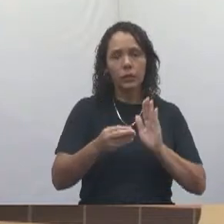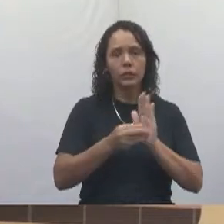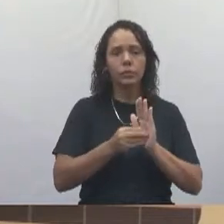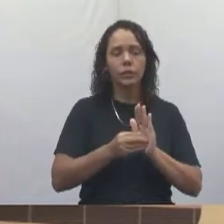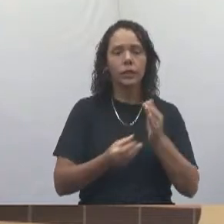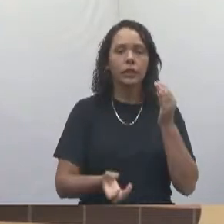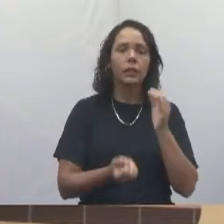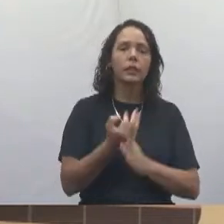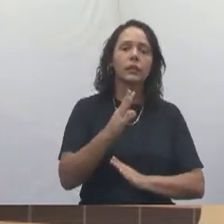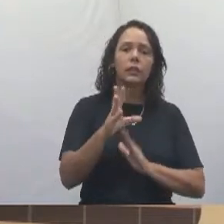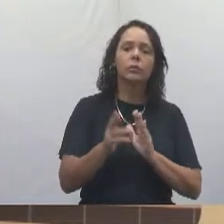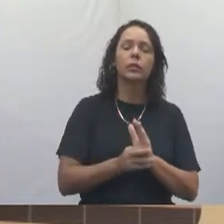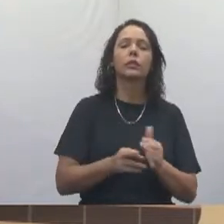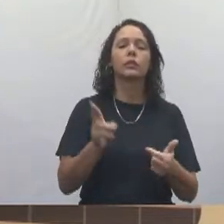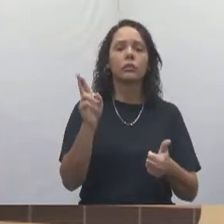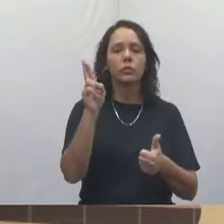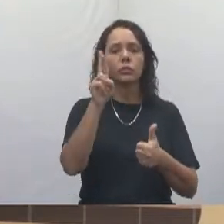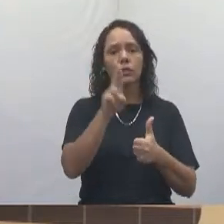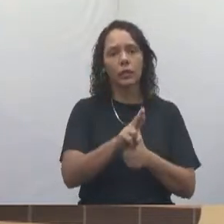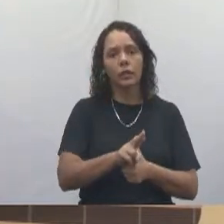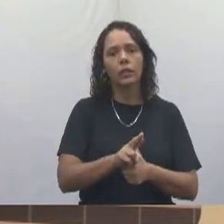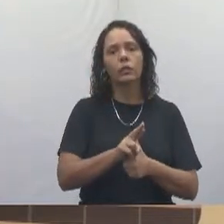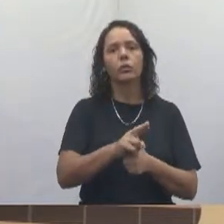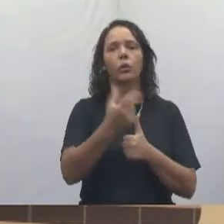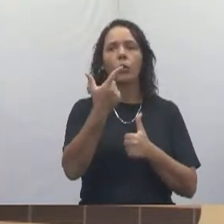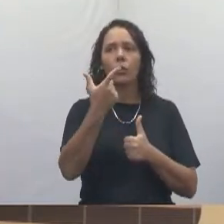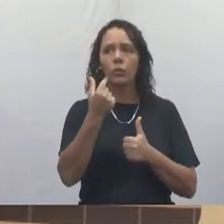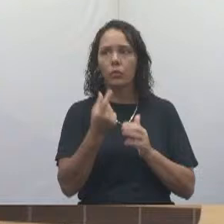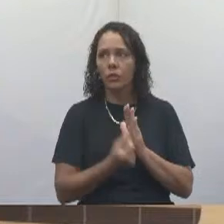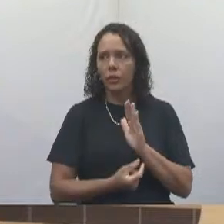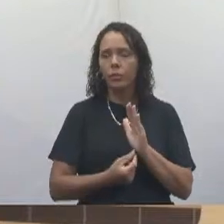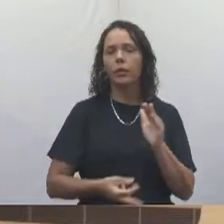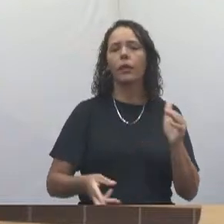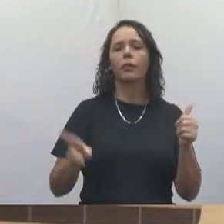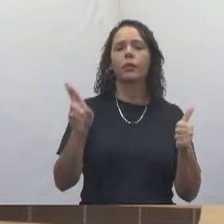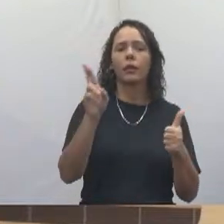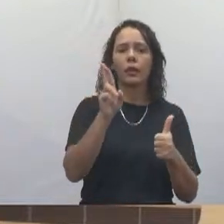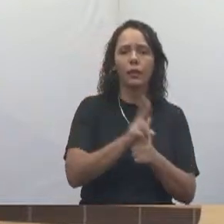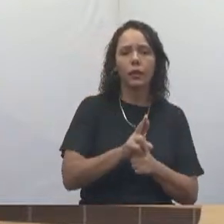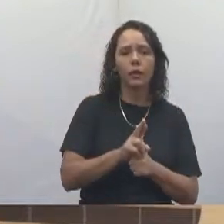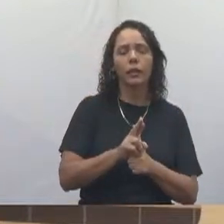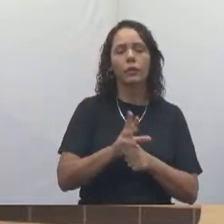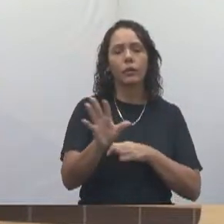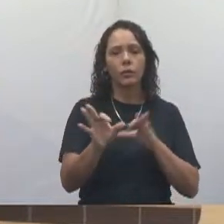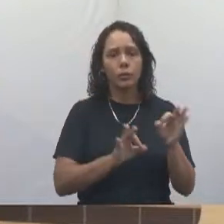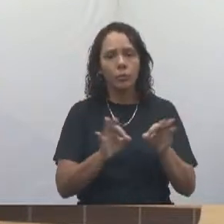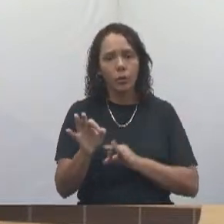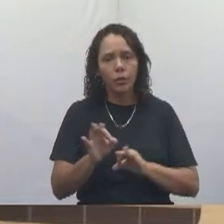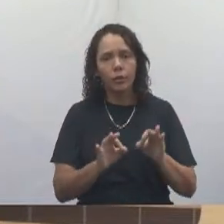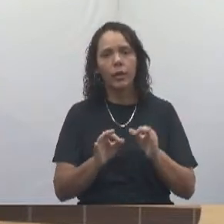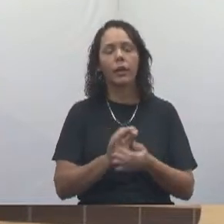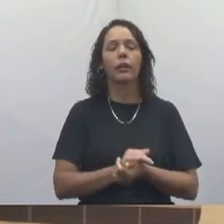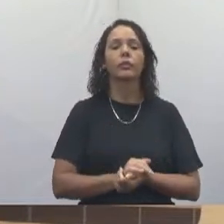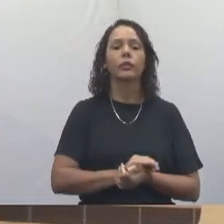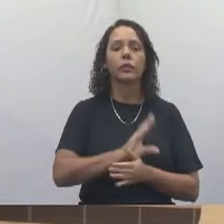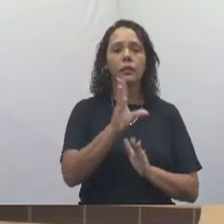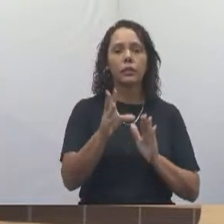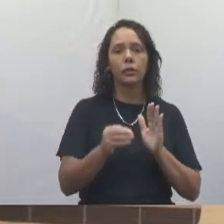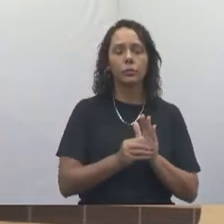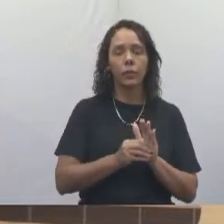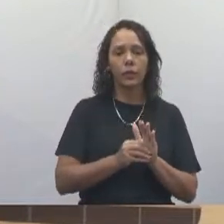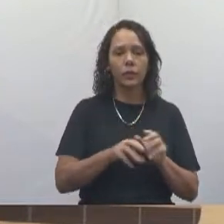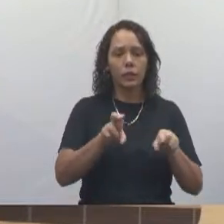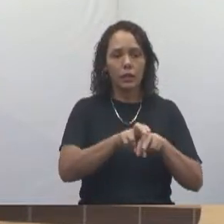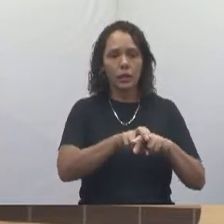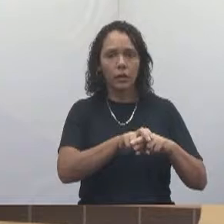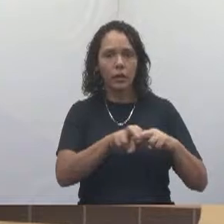emenda de relator do orçamento, relator de projetos de interesse do governo, emendas da mesa diretora da